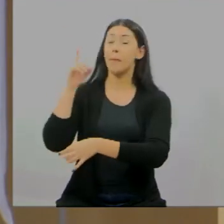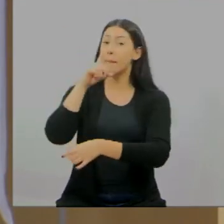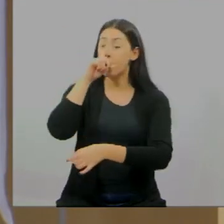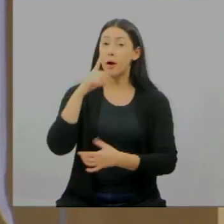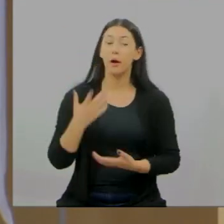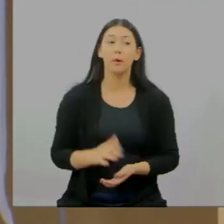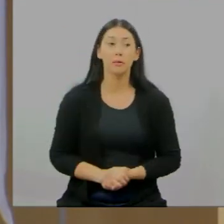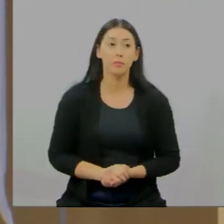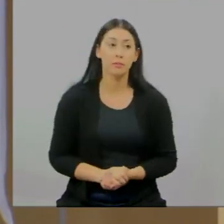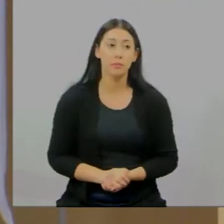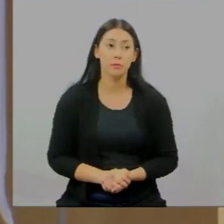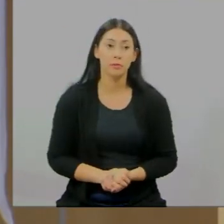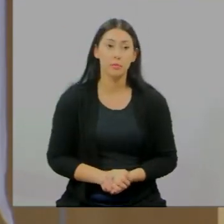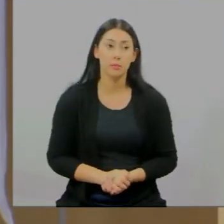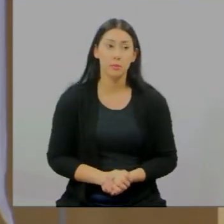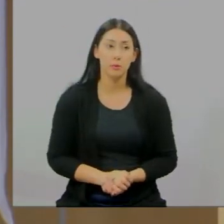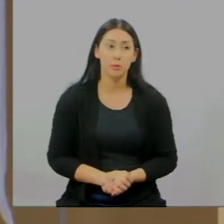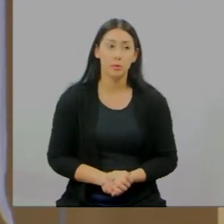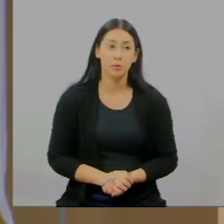tirar as abelhas,